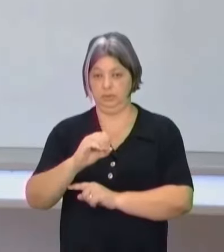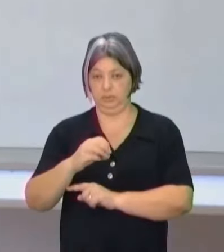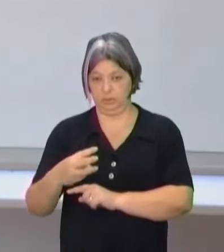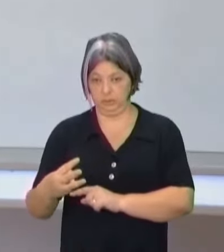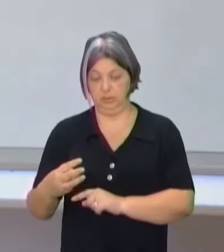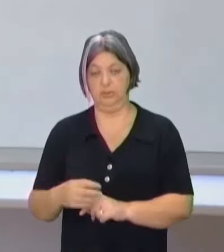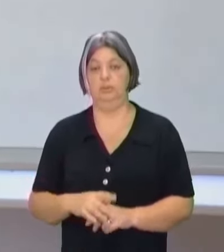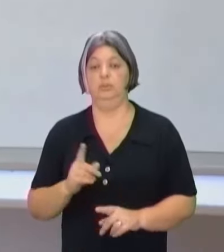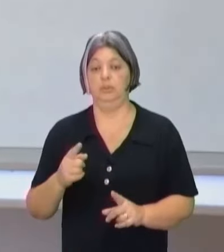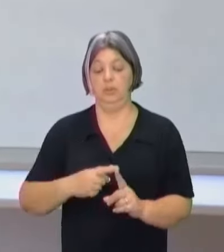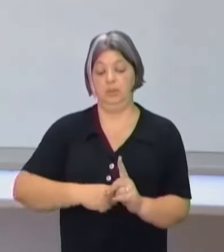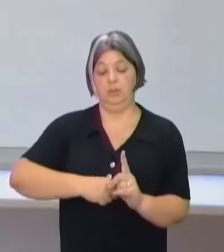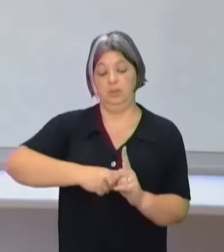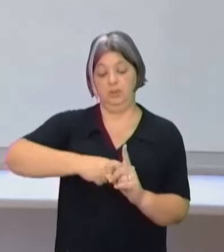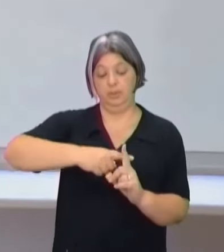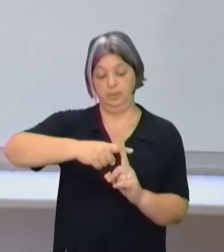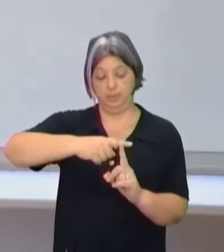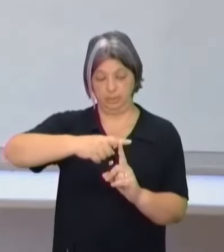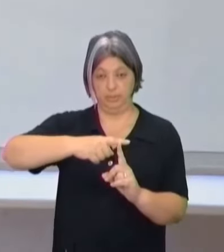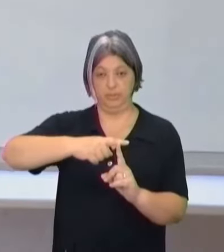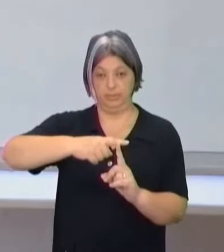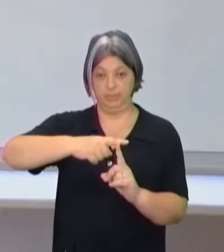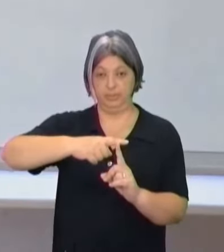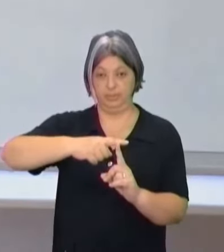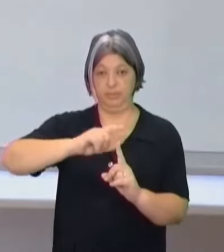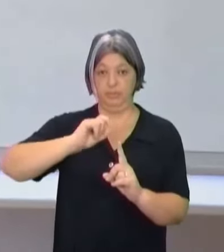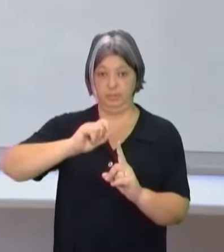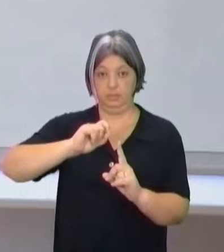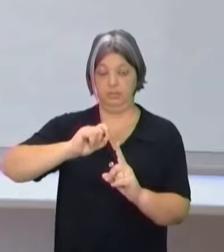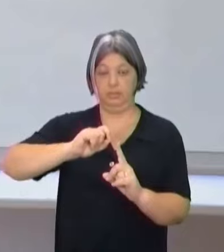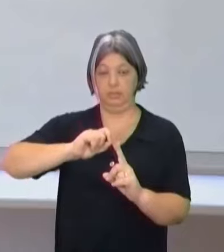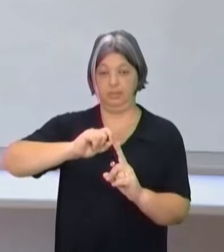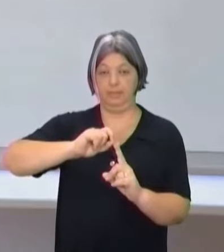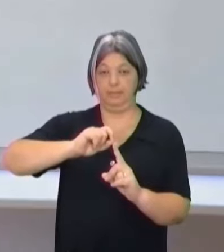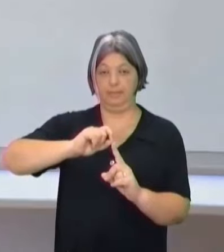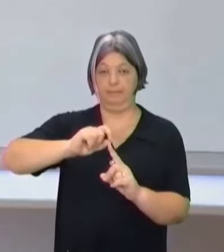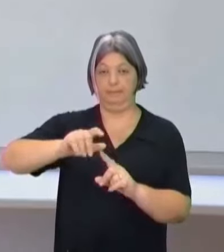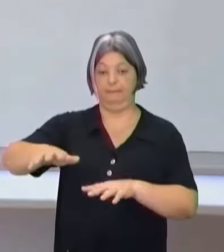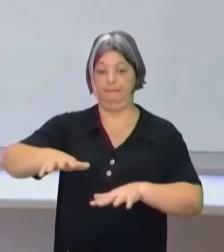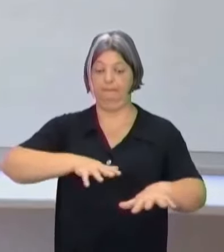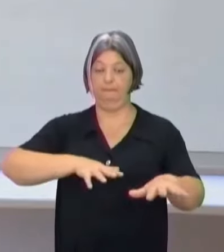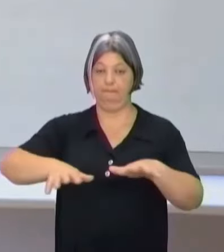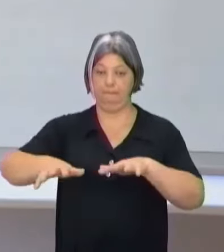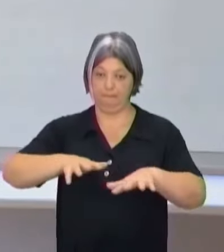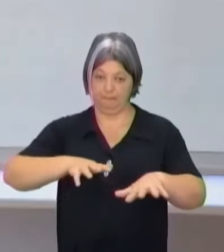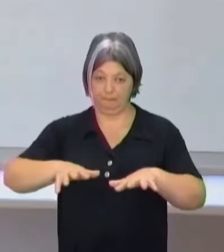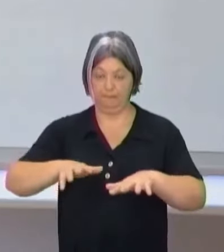temperatura mais elevada, ele causa um deslocamento